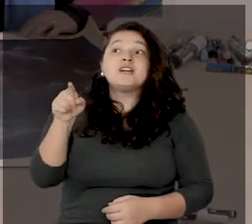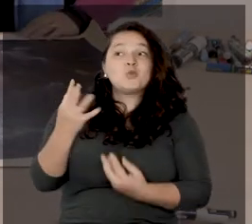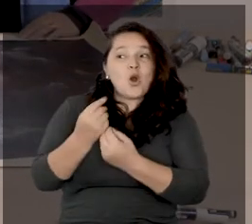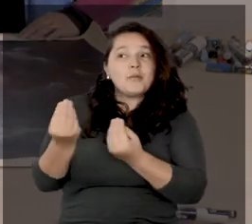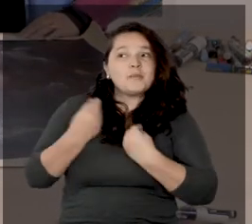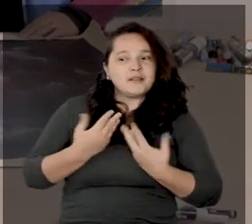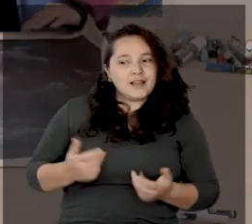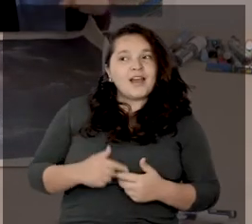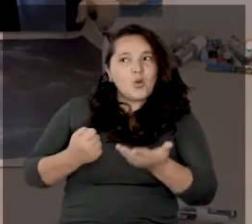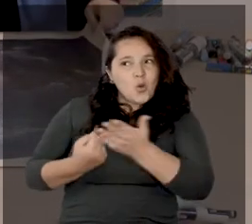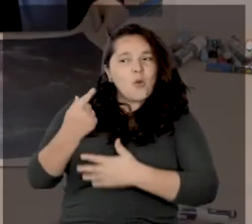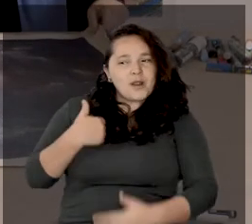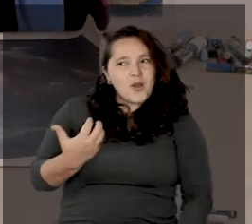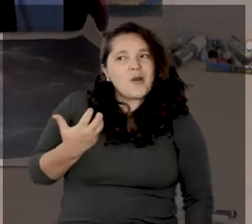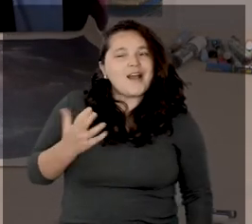Comprei, quero.